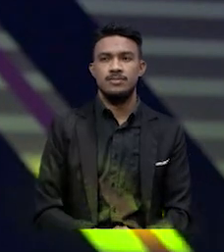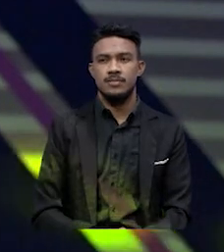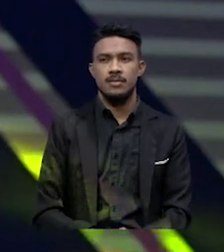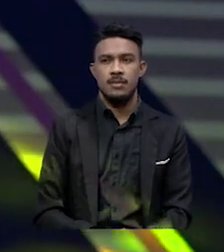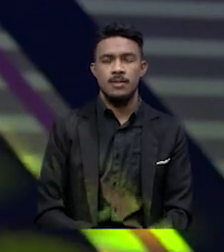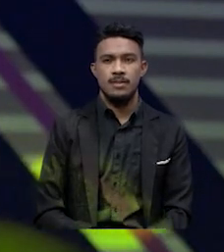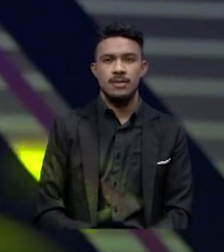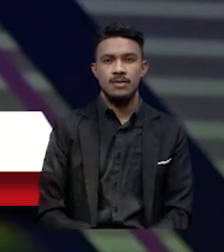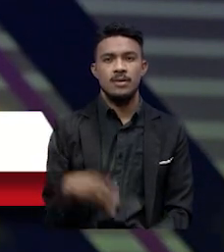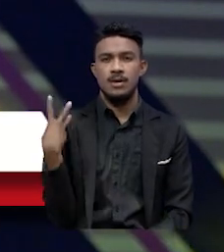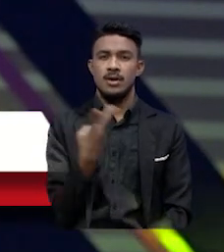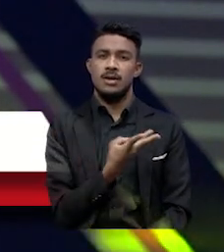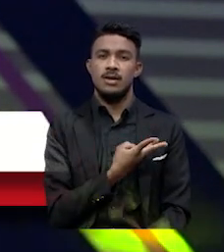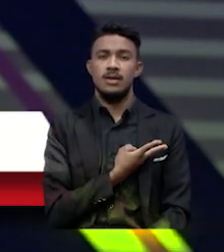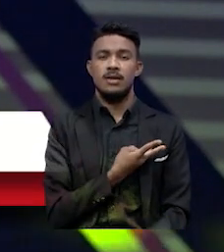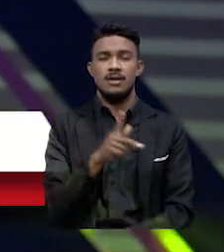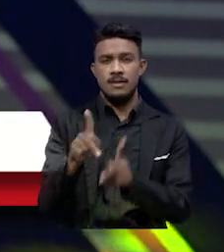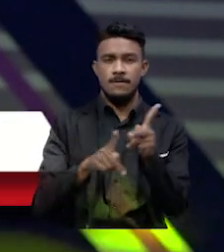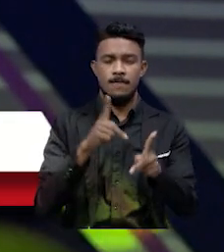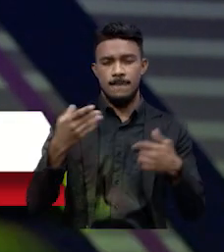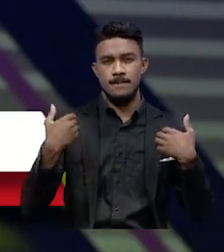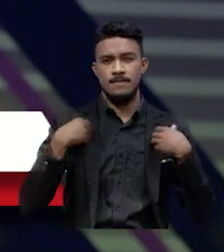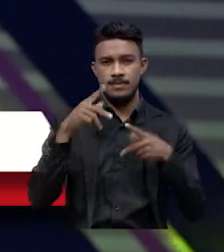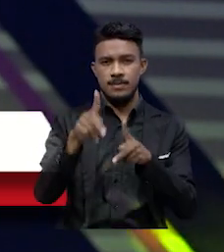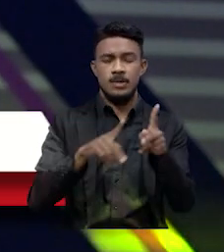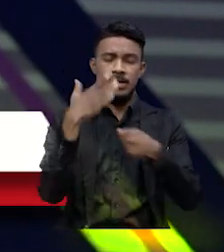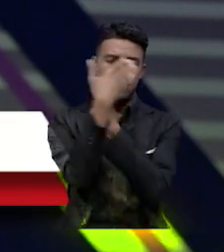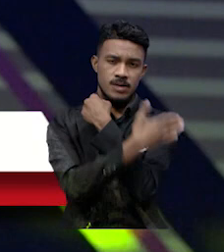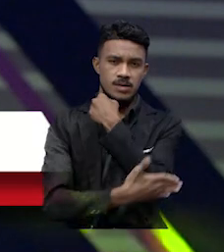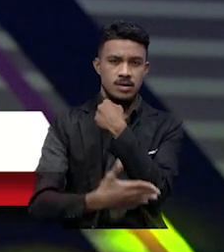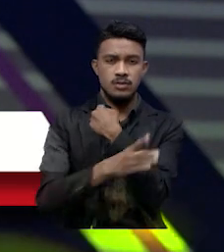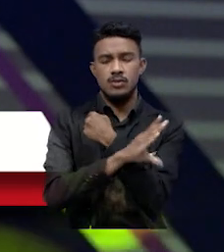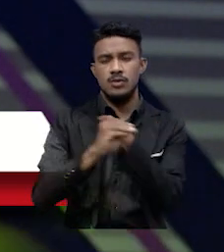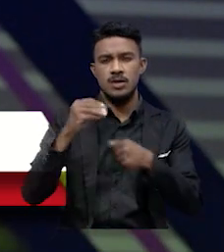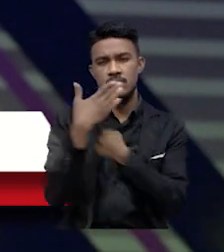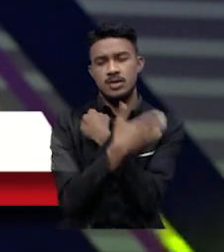e tenia povo, e a Rai Lara, e a Rai Liu.